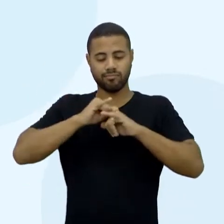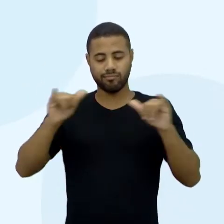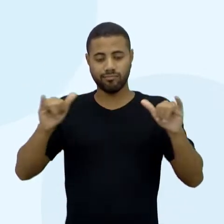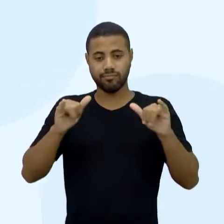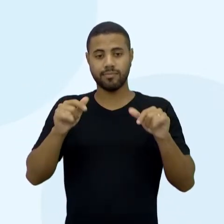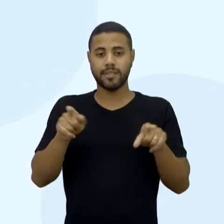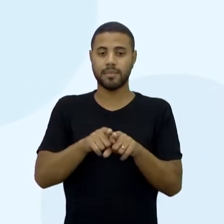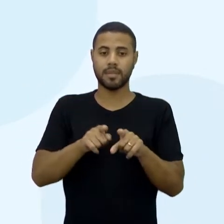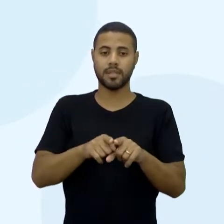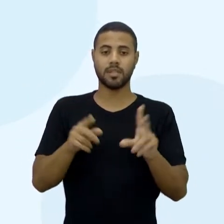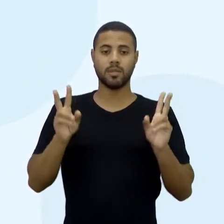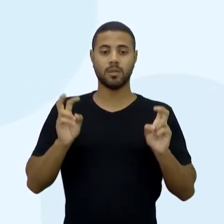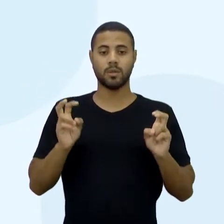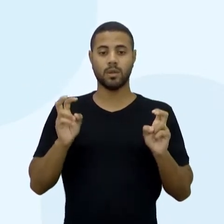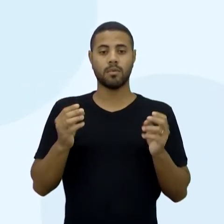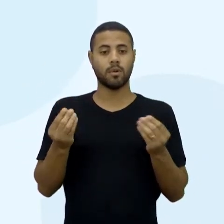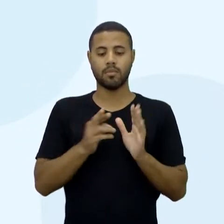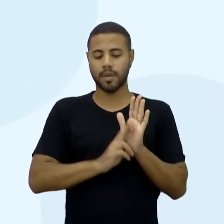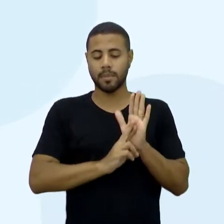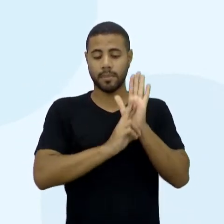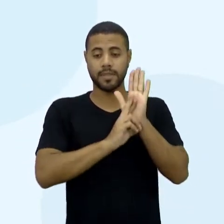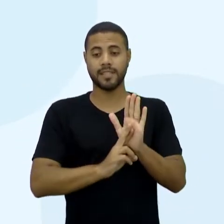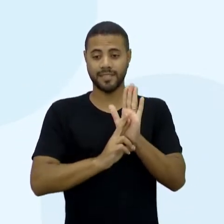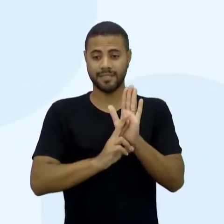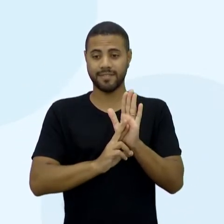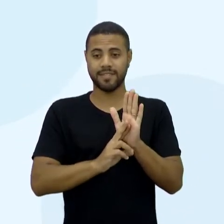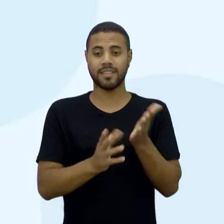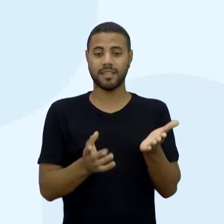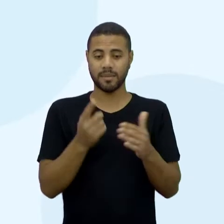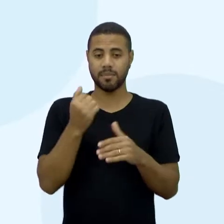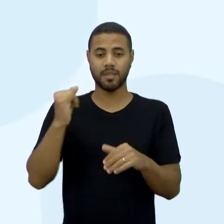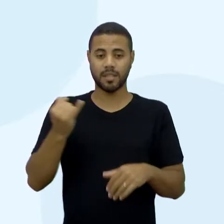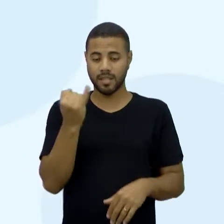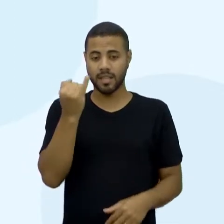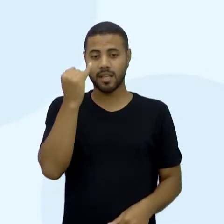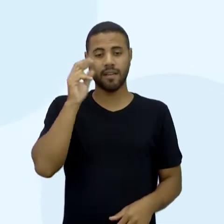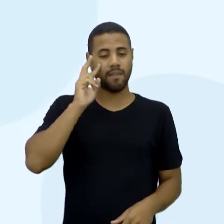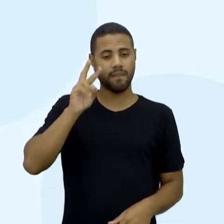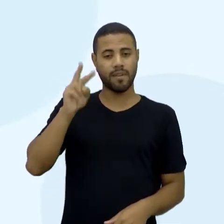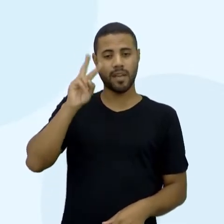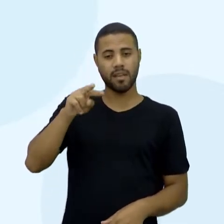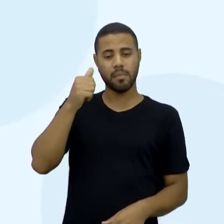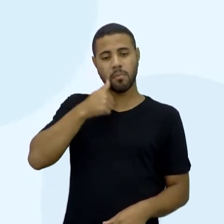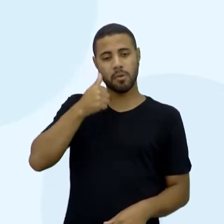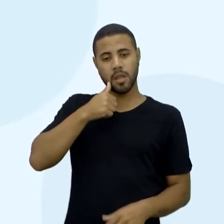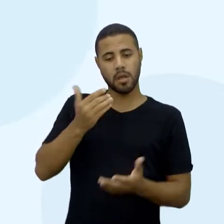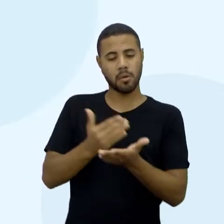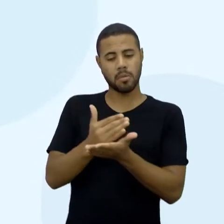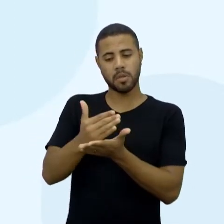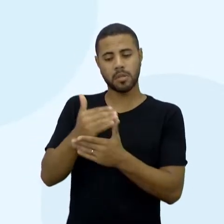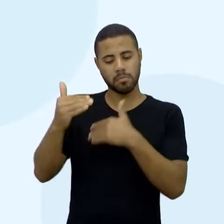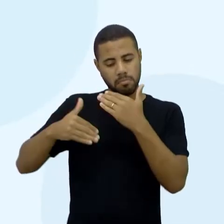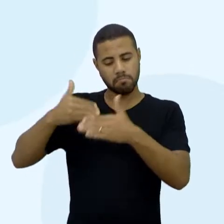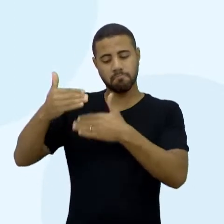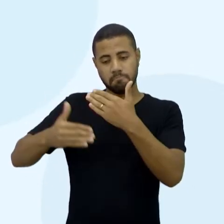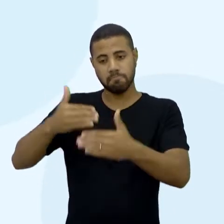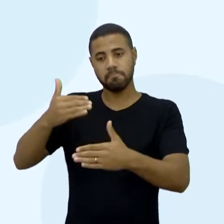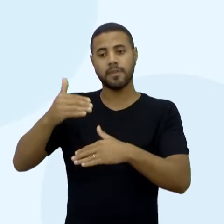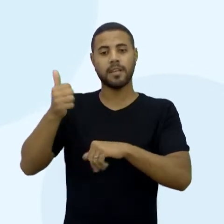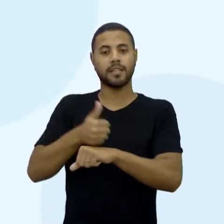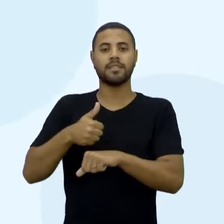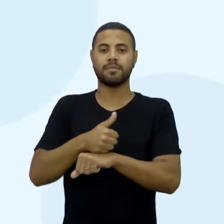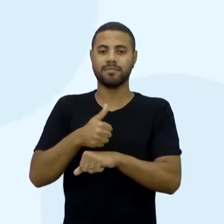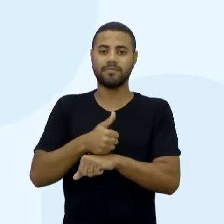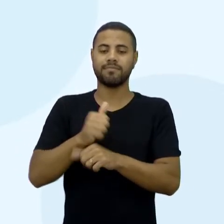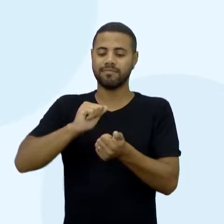a gente vê a questão da representação, né, da importância de ver o público feminino em